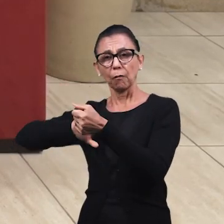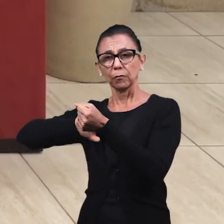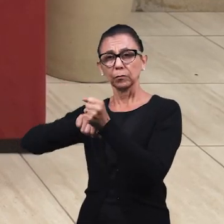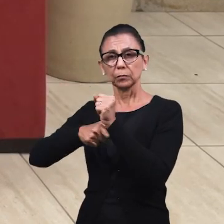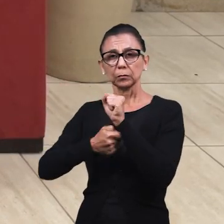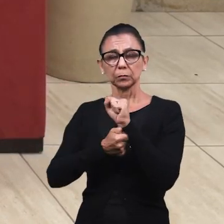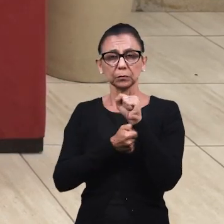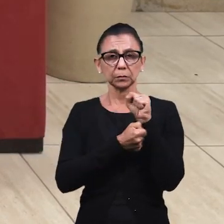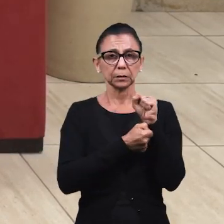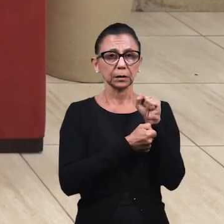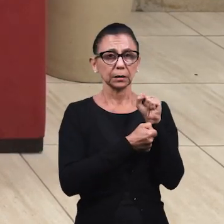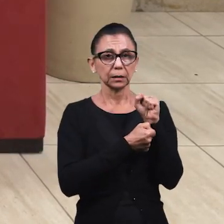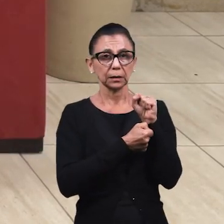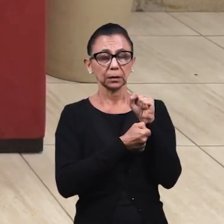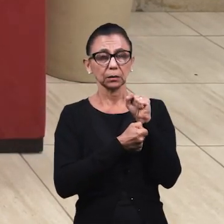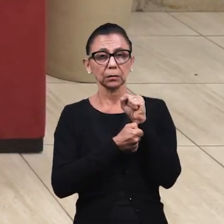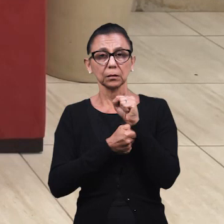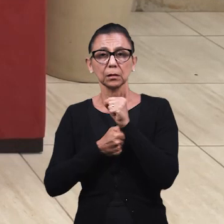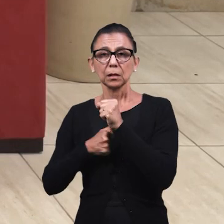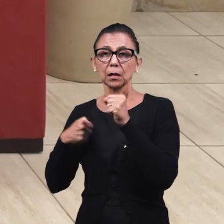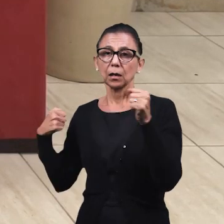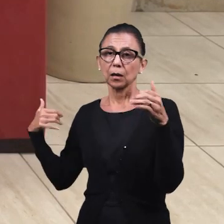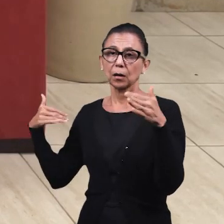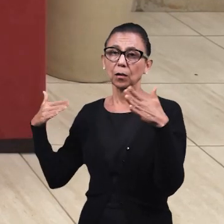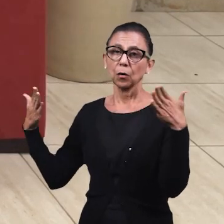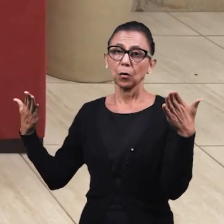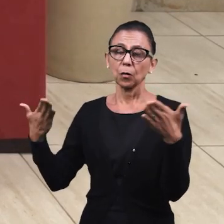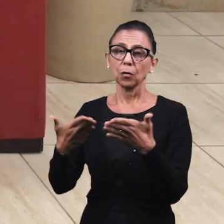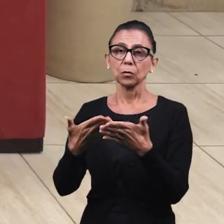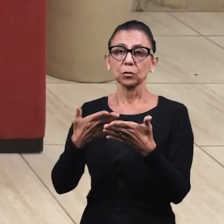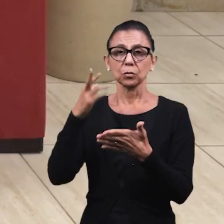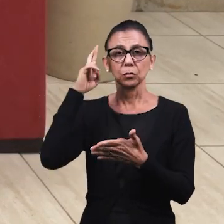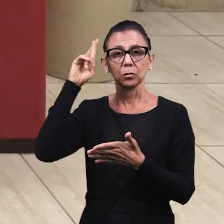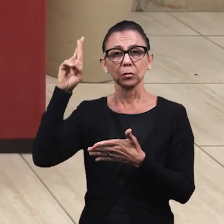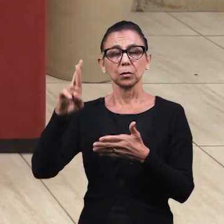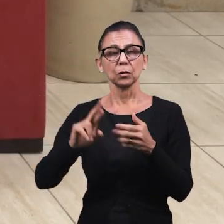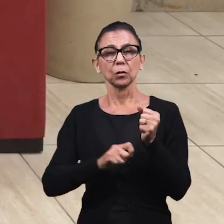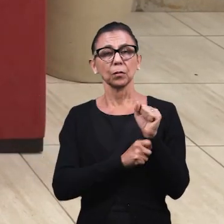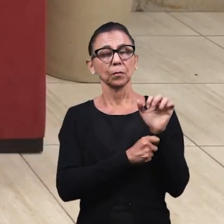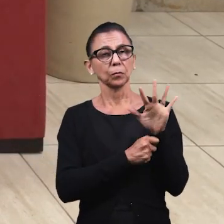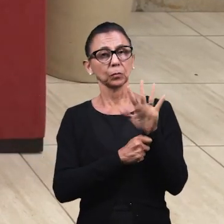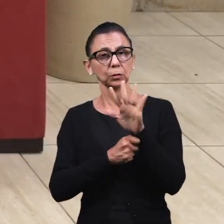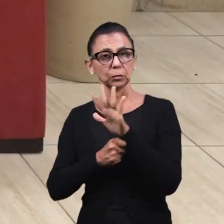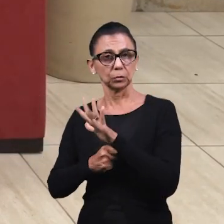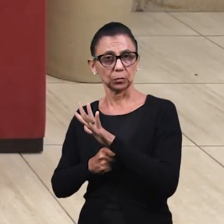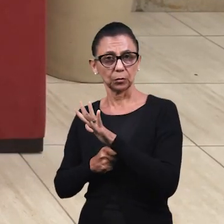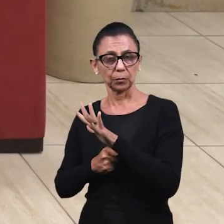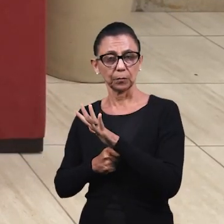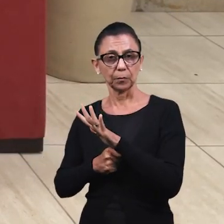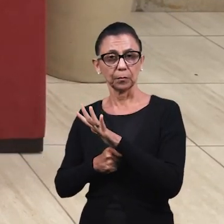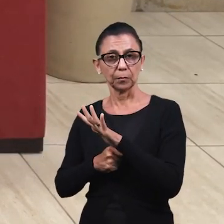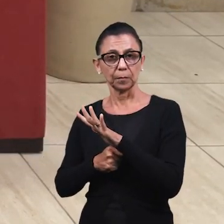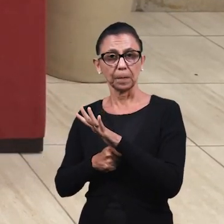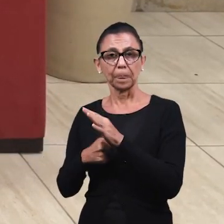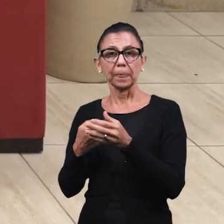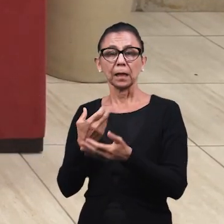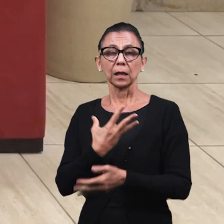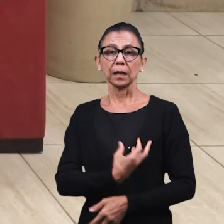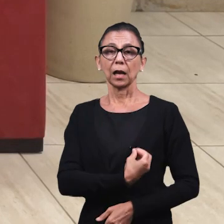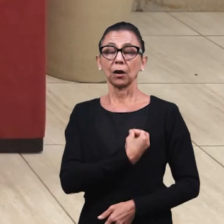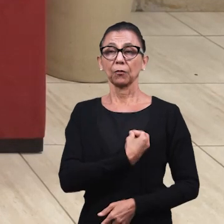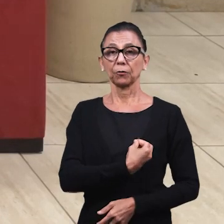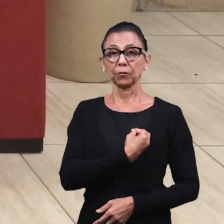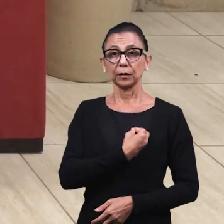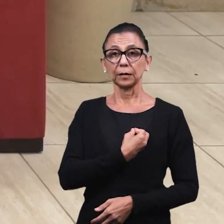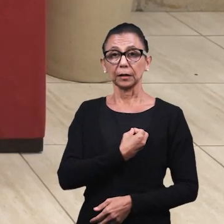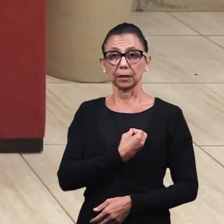agora revelado. E nos trazendo o que é a vida. E não é a vida biológica somente, não. A vida que nos